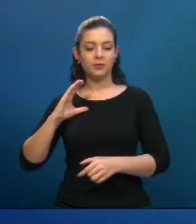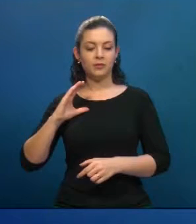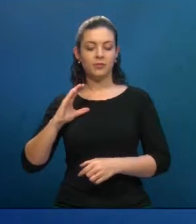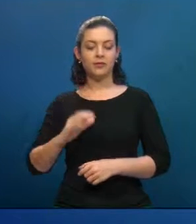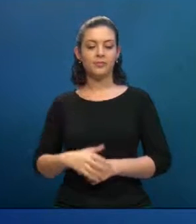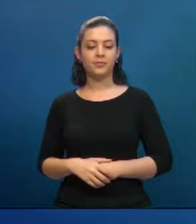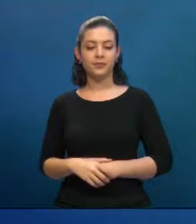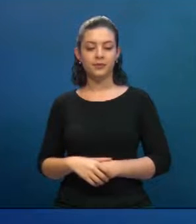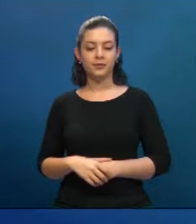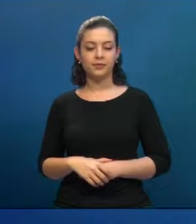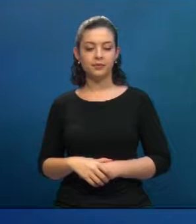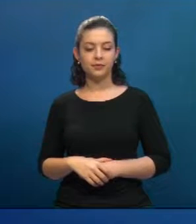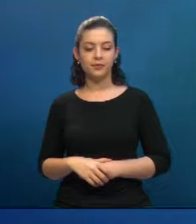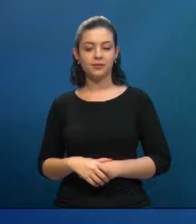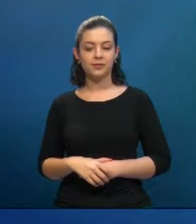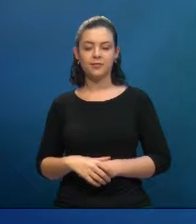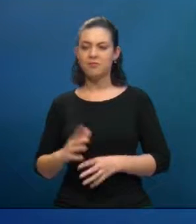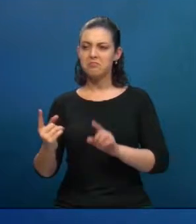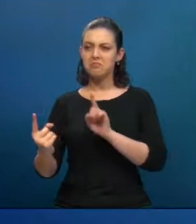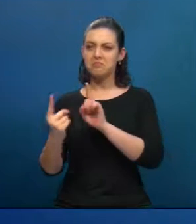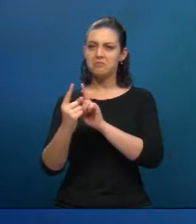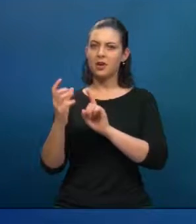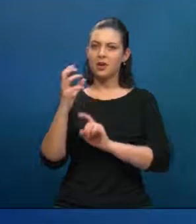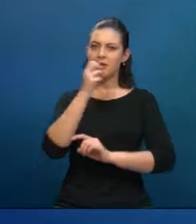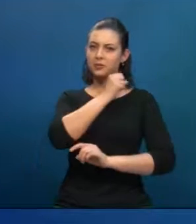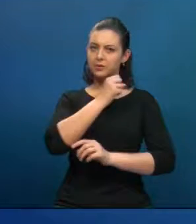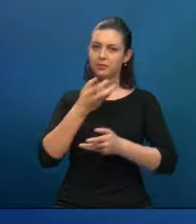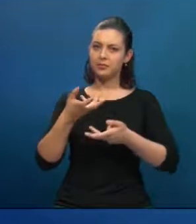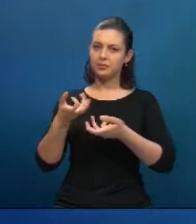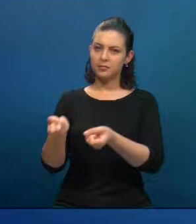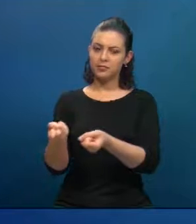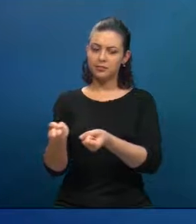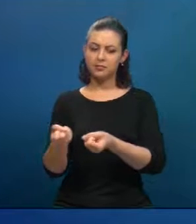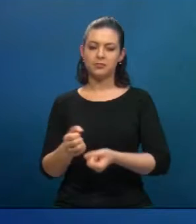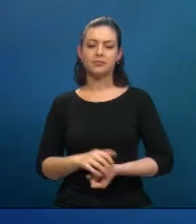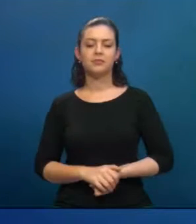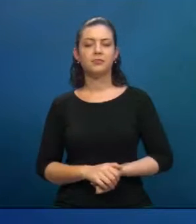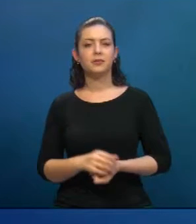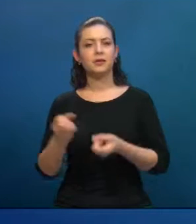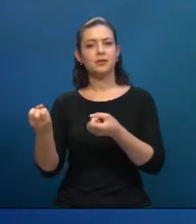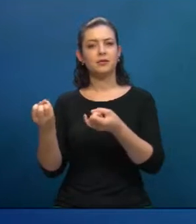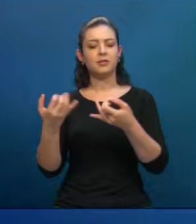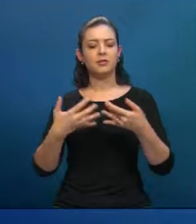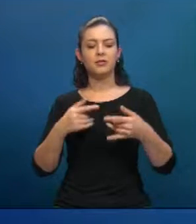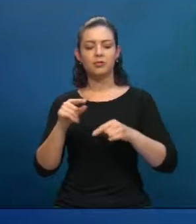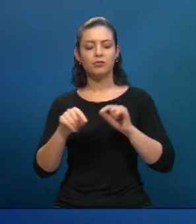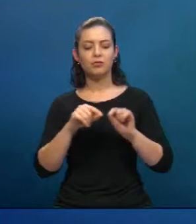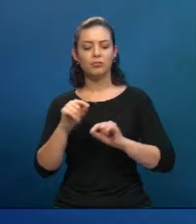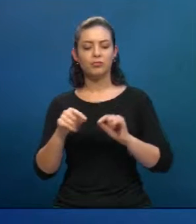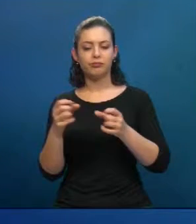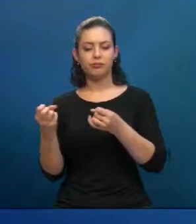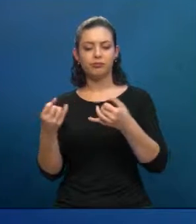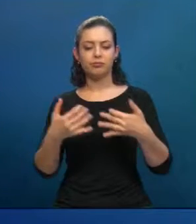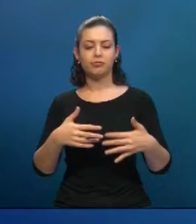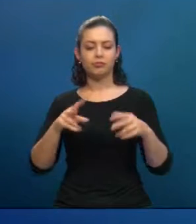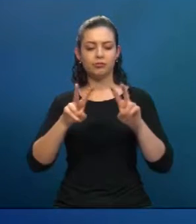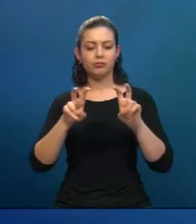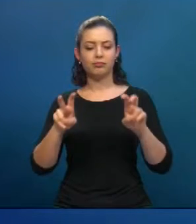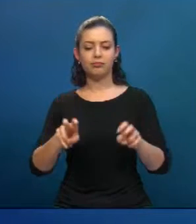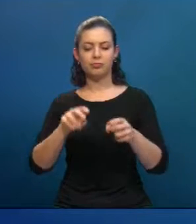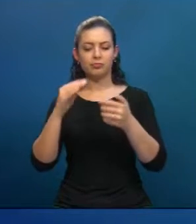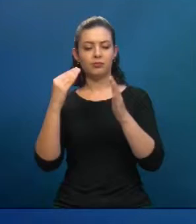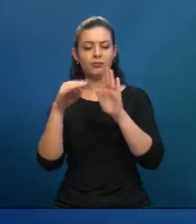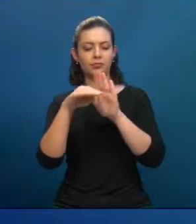muito rápido atendeu aí o convite e pôde explicar pra nós aí sobre várias etapas